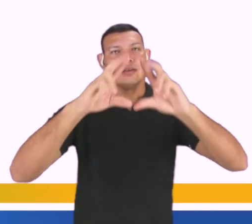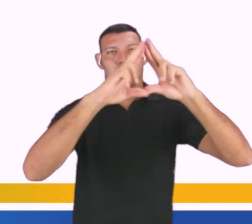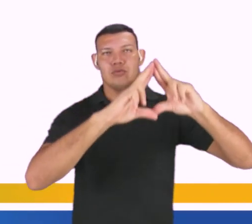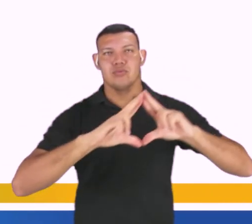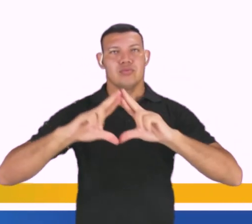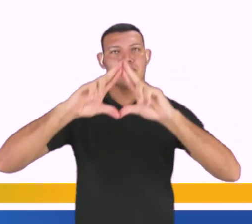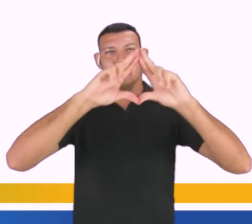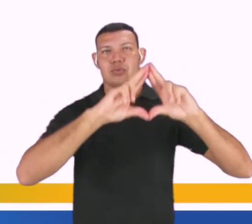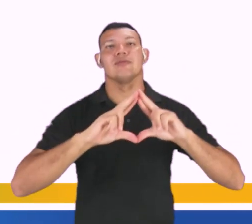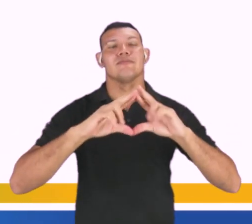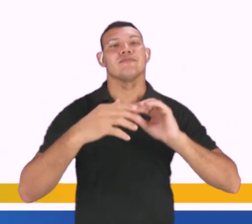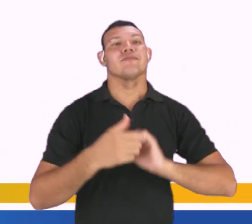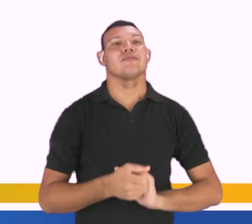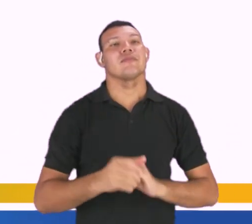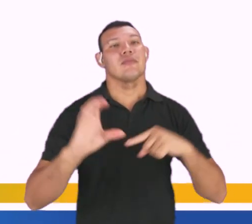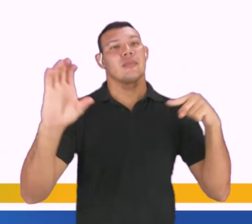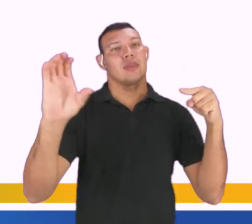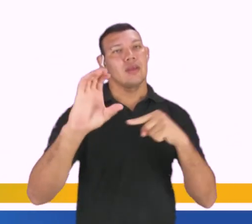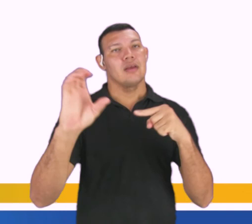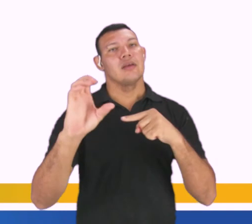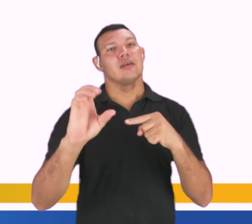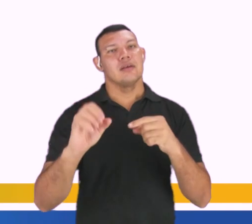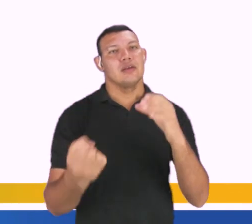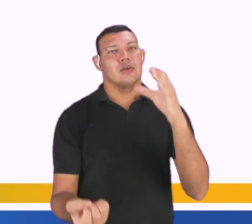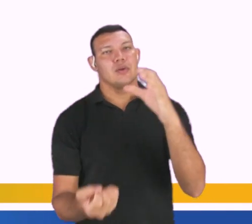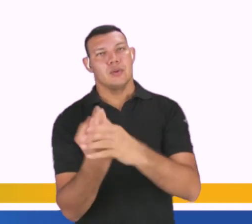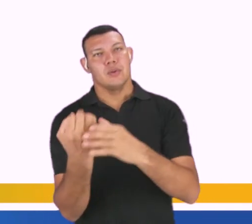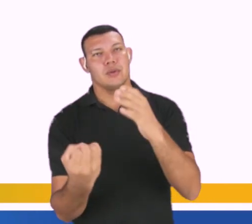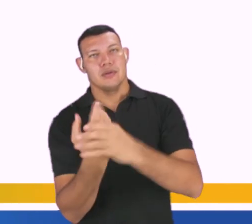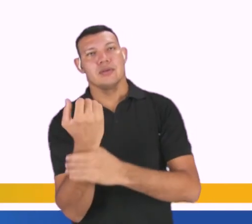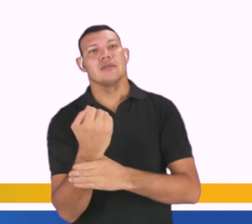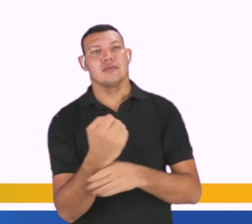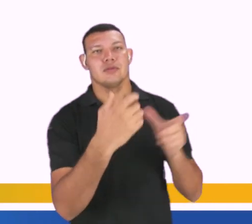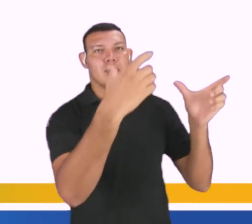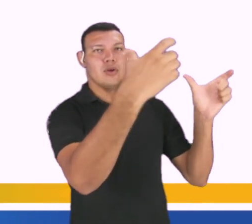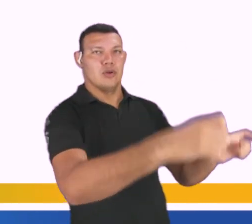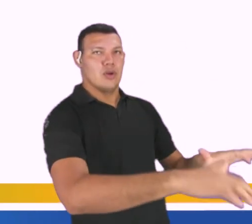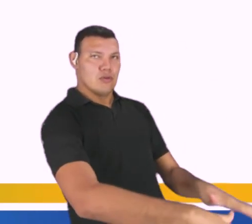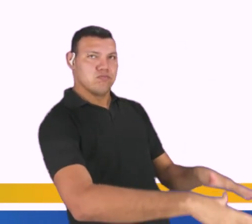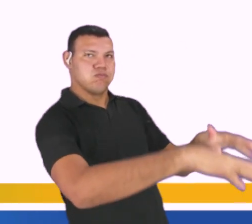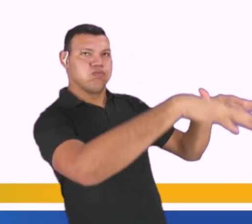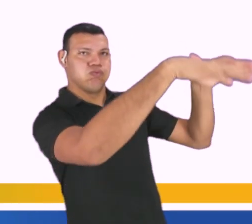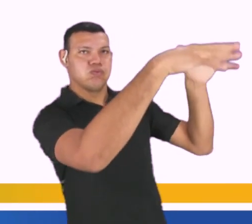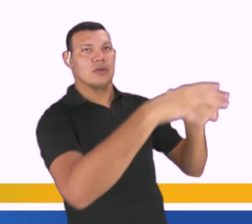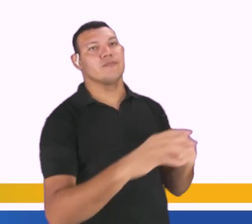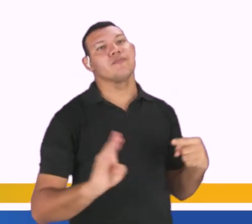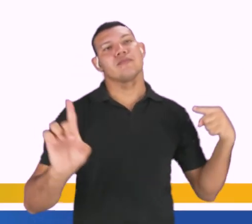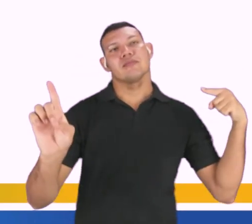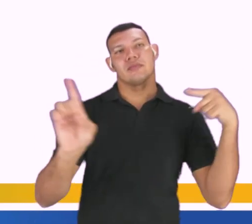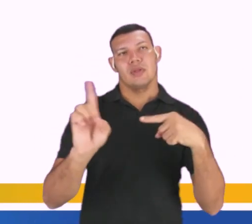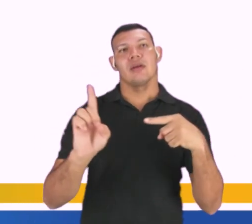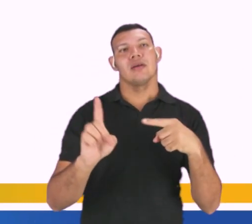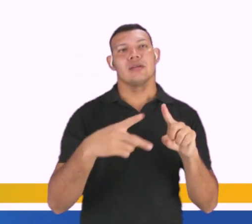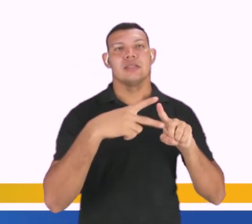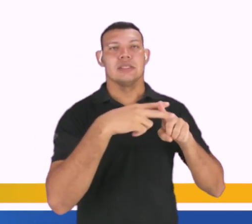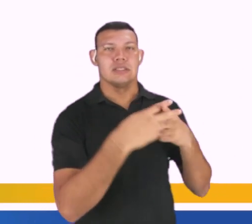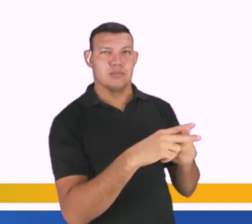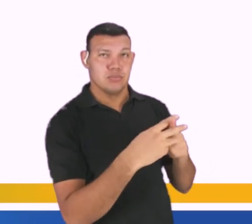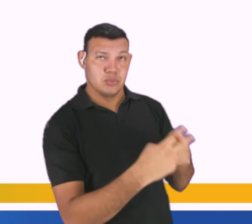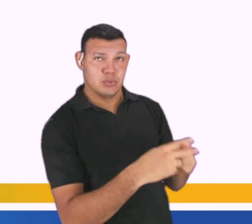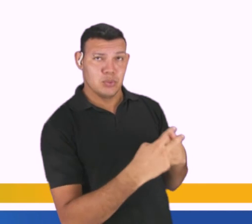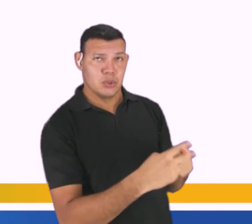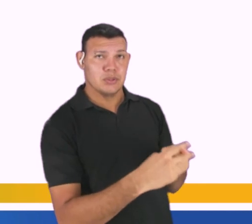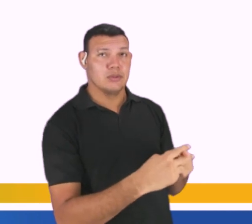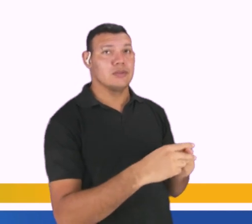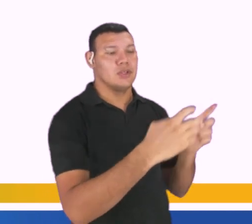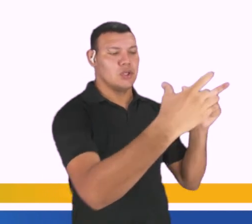aterros sanitários. Letra D, manutenção dos lixões a céu aberto. Então, qual dessas